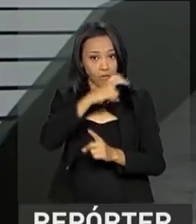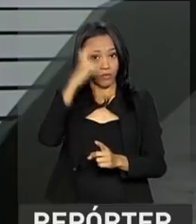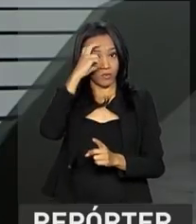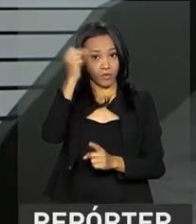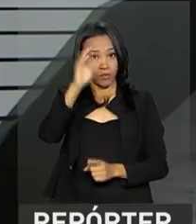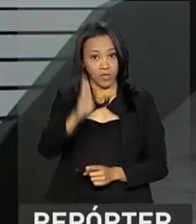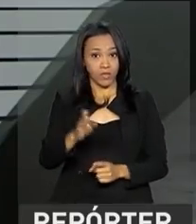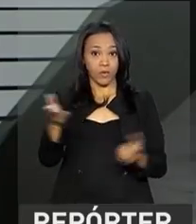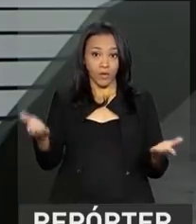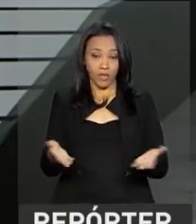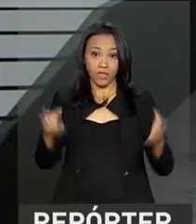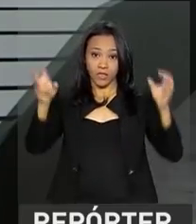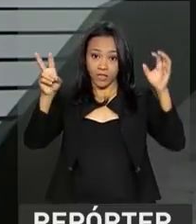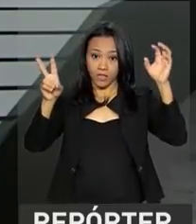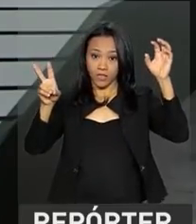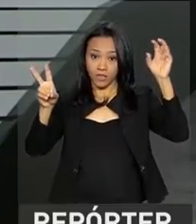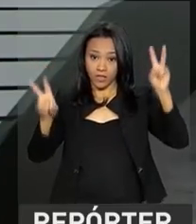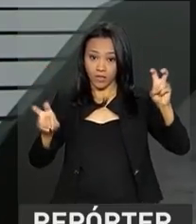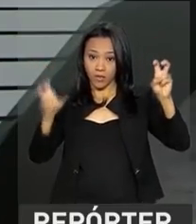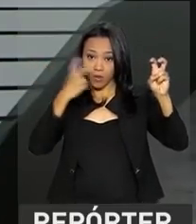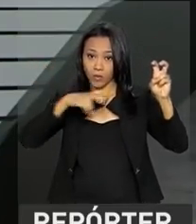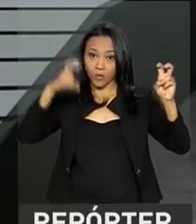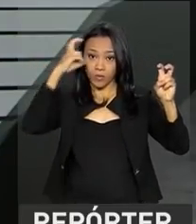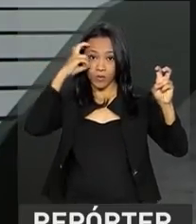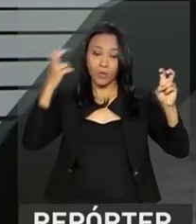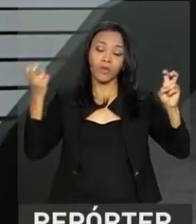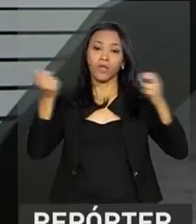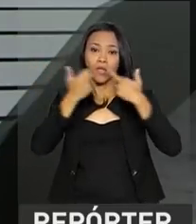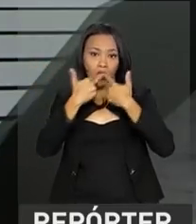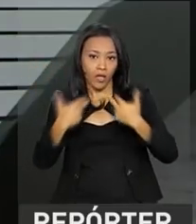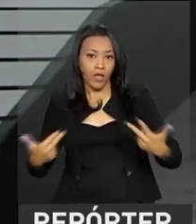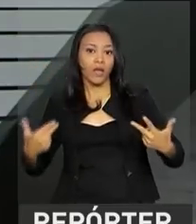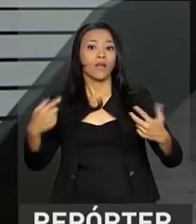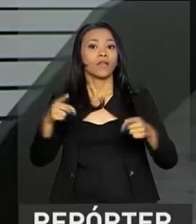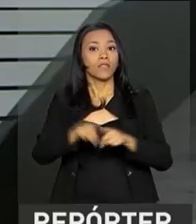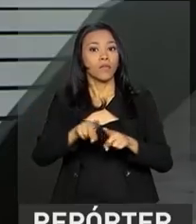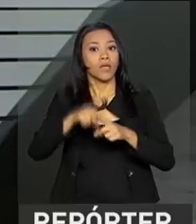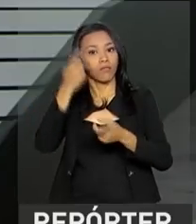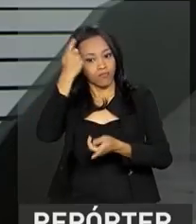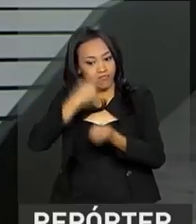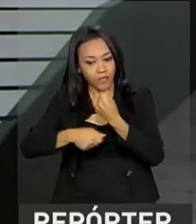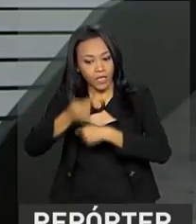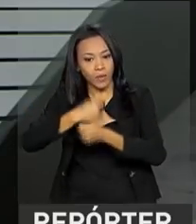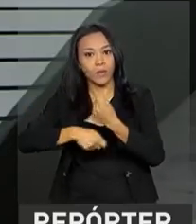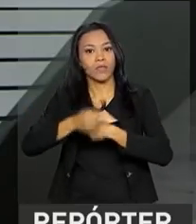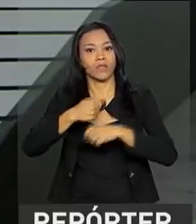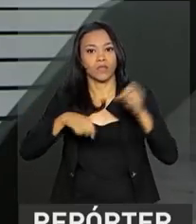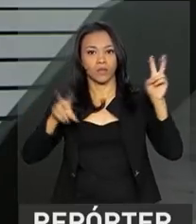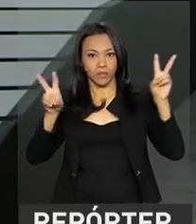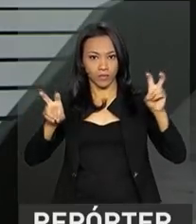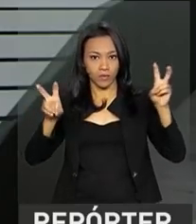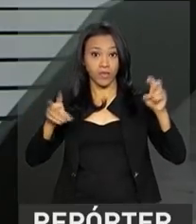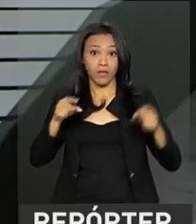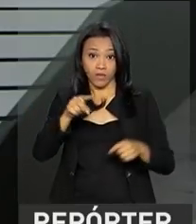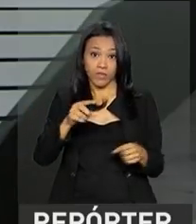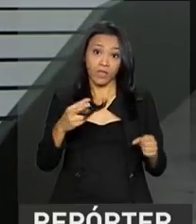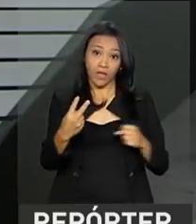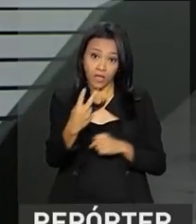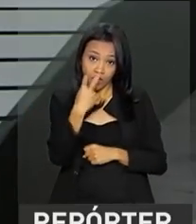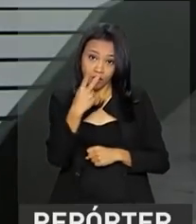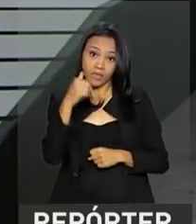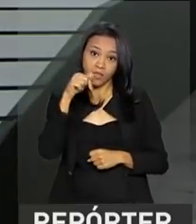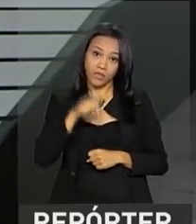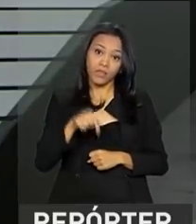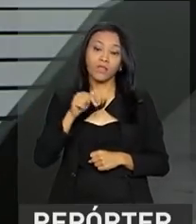tema cultura e inovação e empreendedorismo bem você acompanha mais sobre a agenda do presidente michel